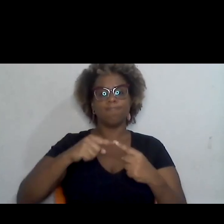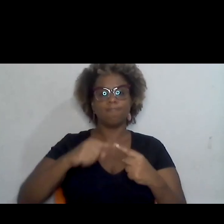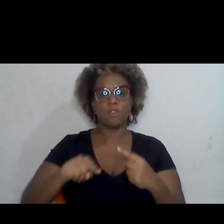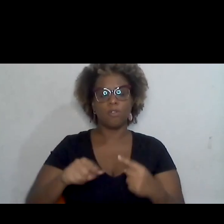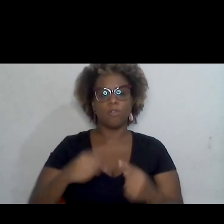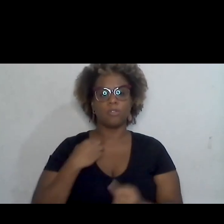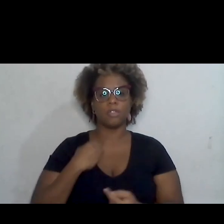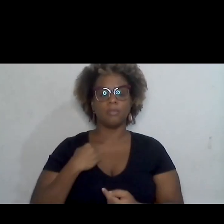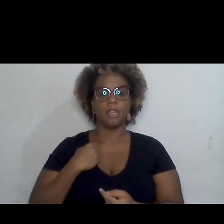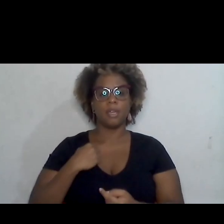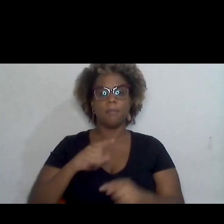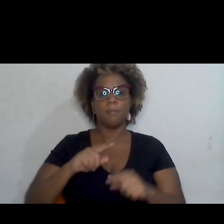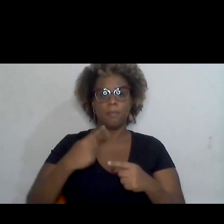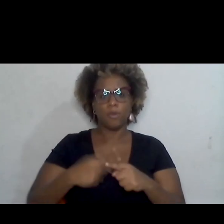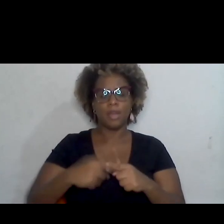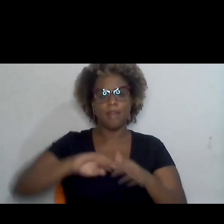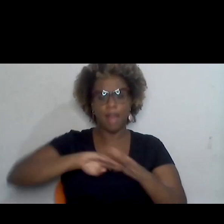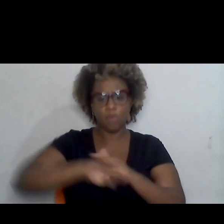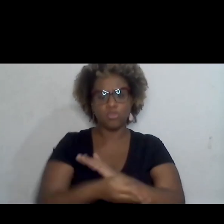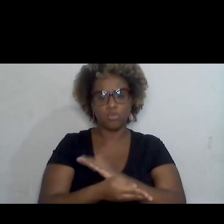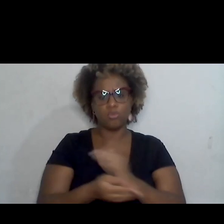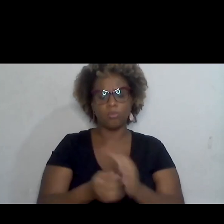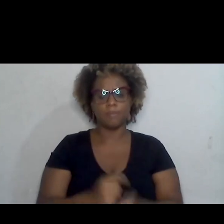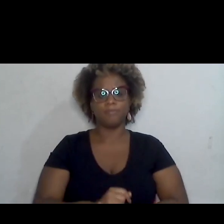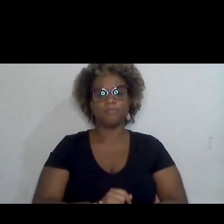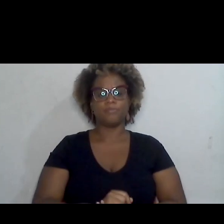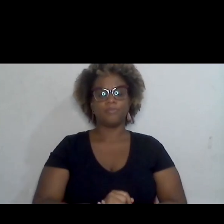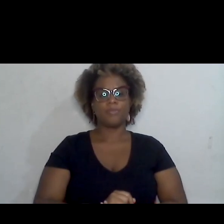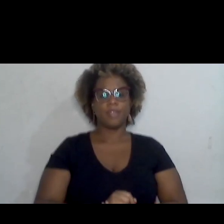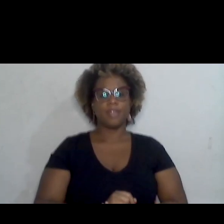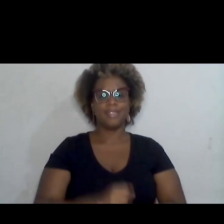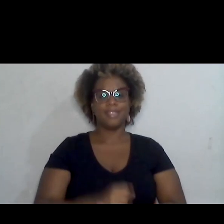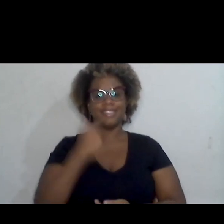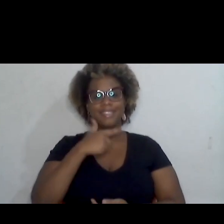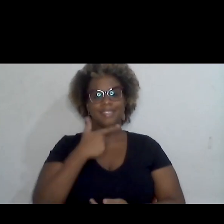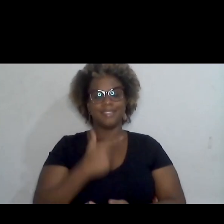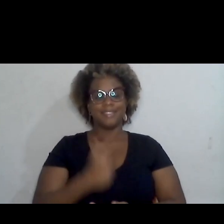com aquilo. Que bom, eu achei que era só eu. Mas,